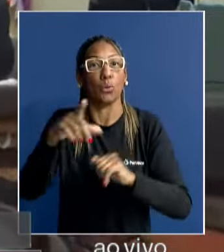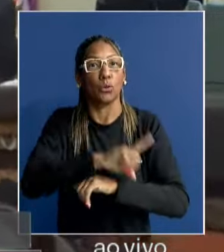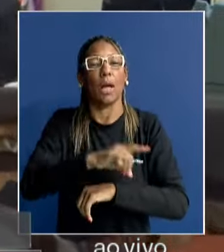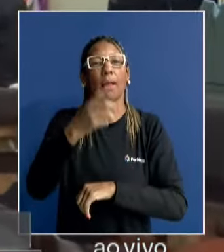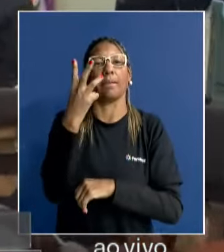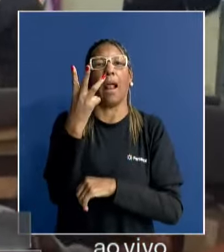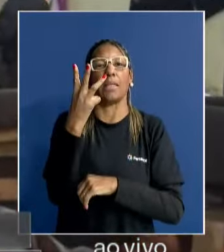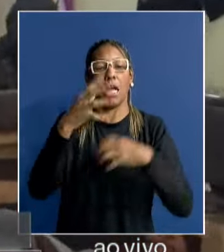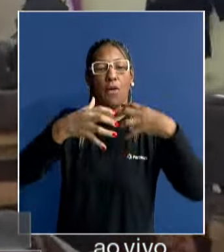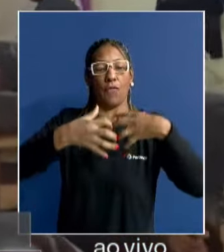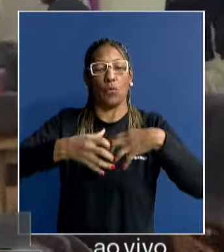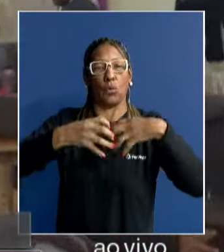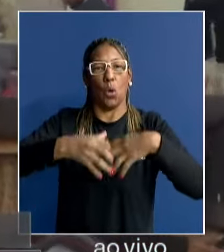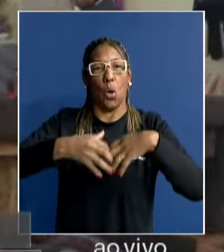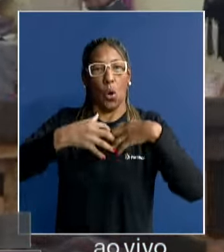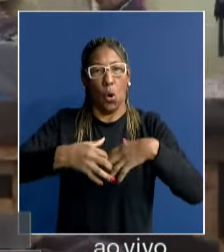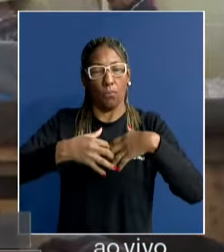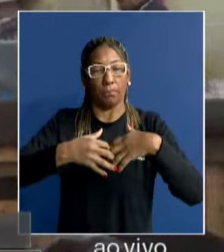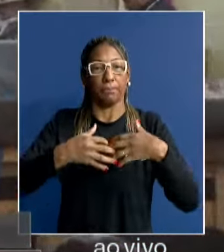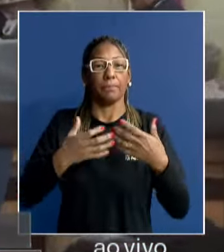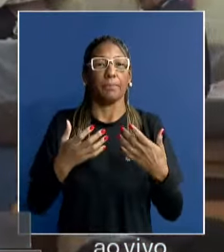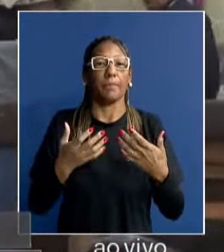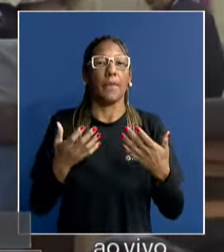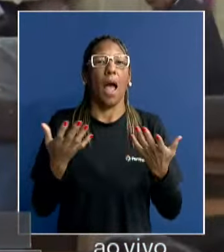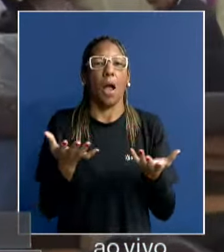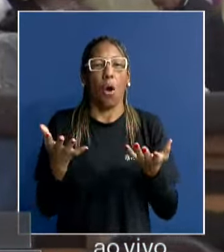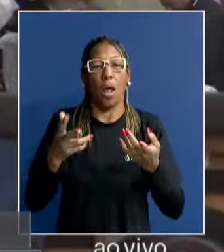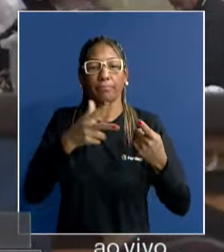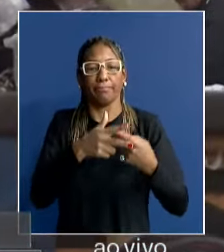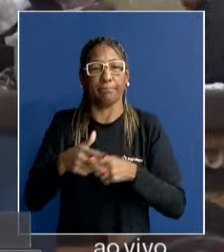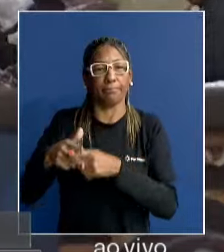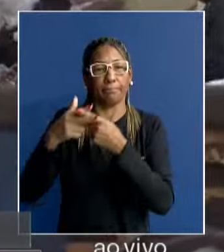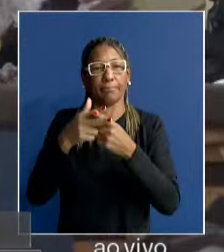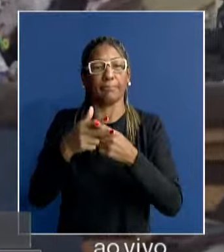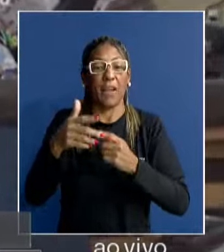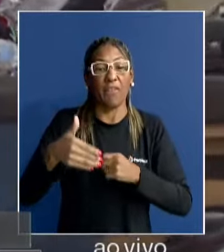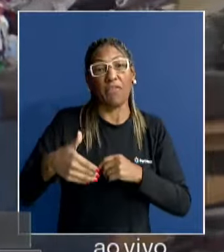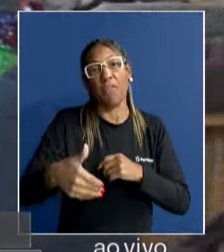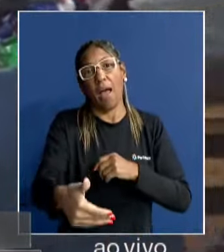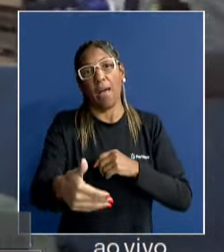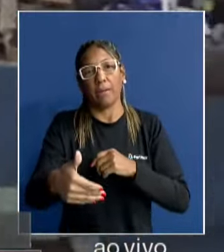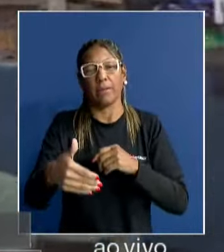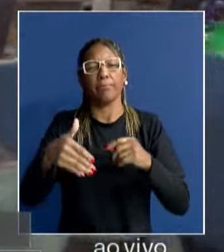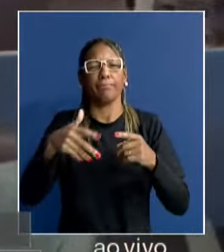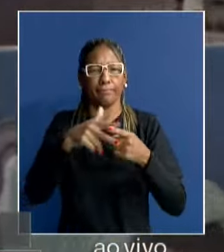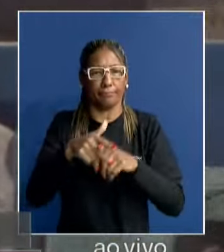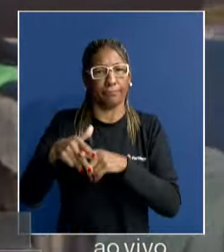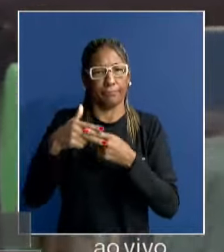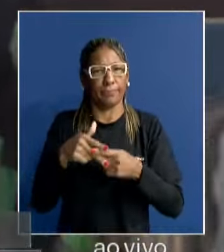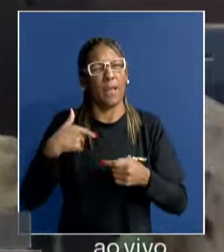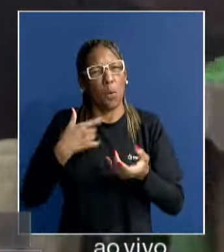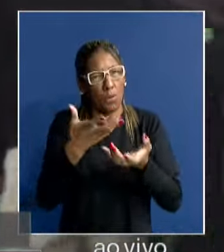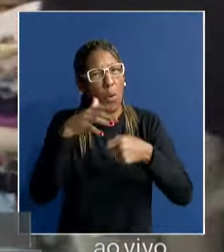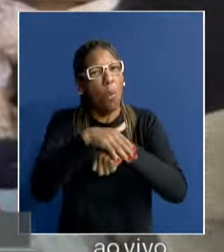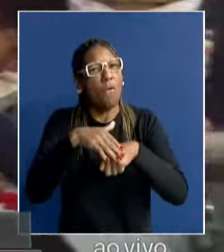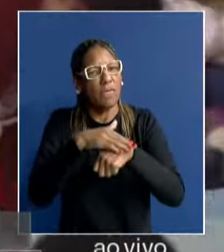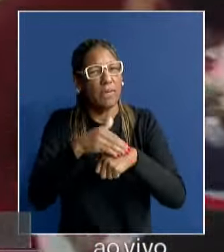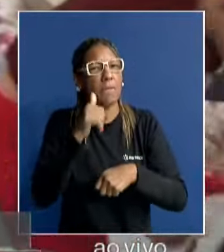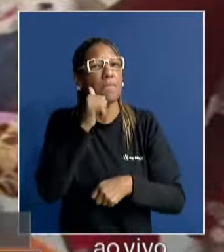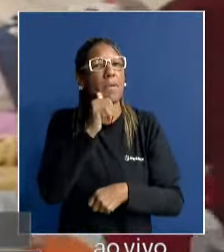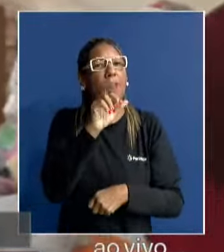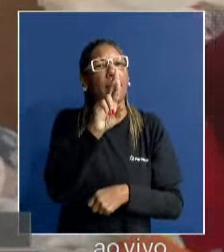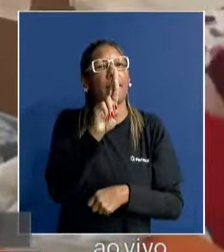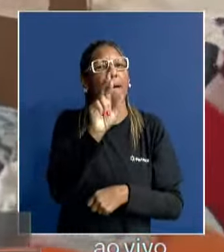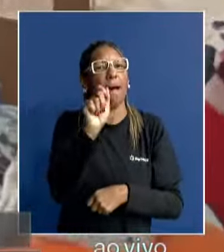3 funcionando, mas eles estão em manutenção, ainda vão ser consertados. Até queria conversar, Mota, conversa agora com a Raquel, ela